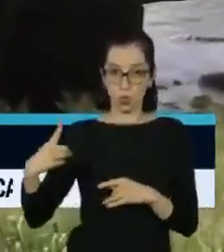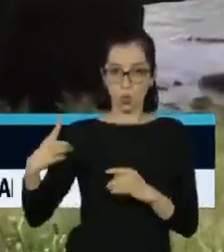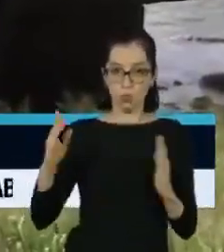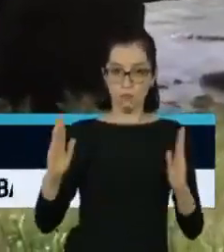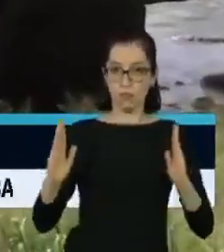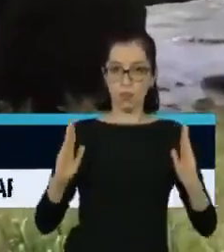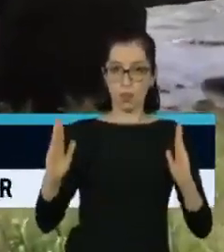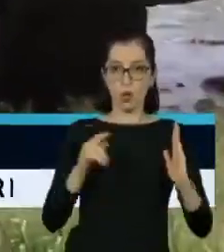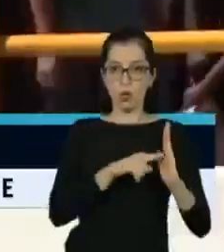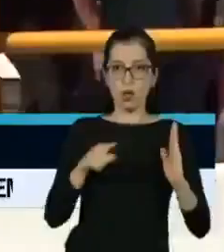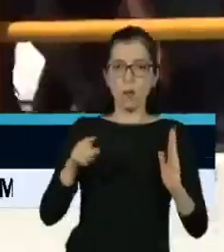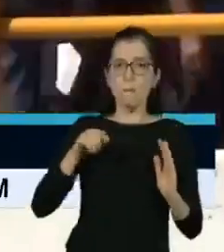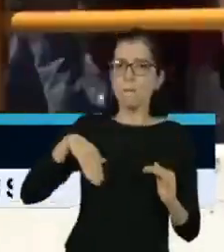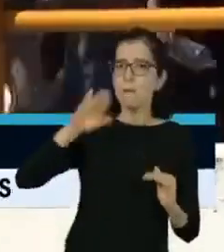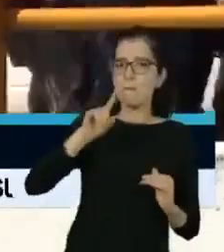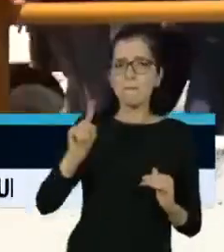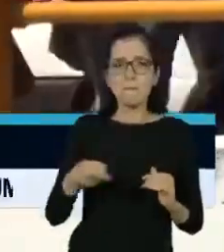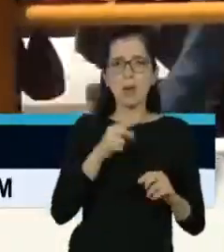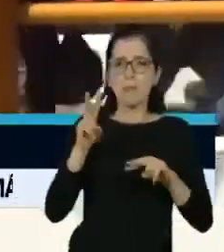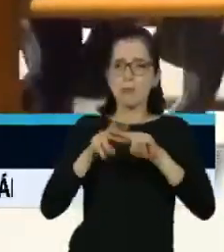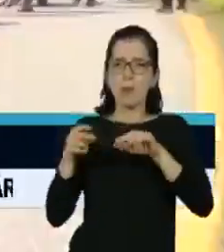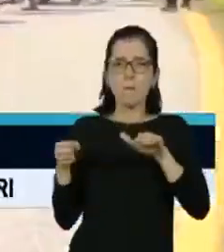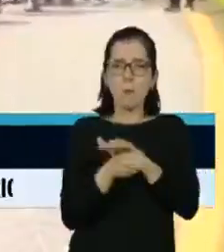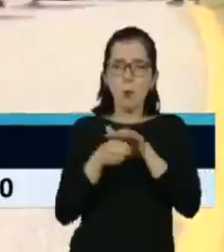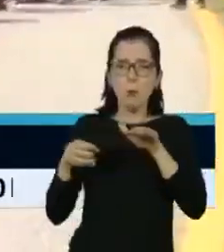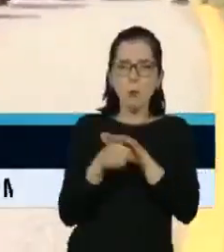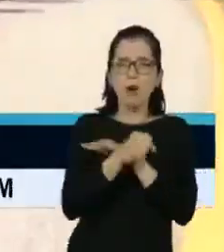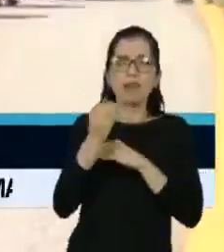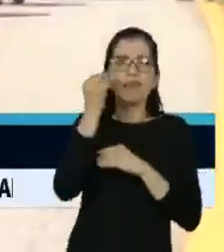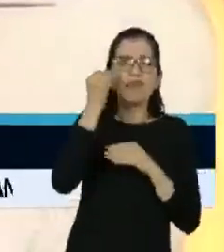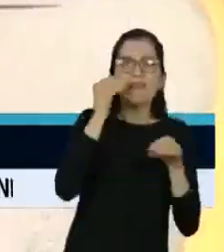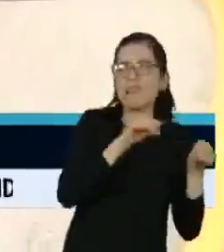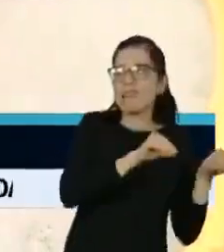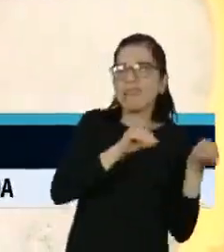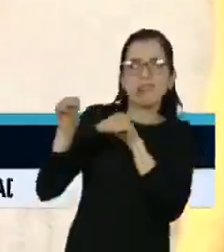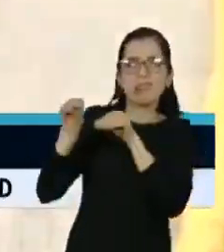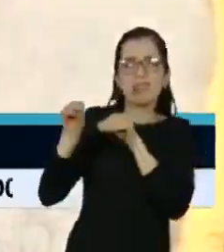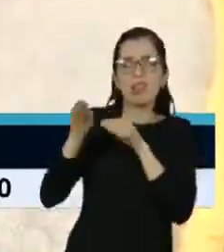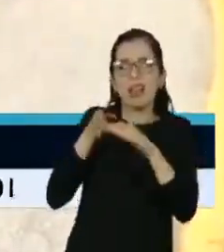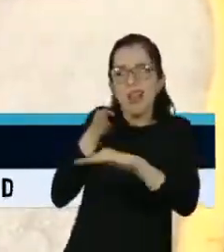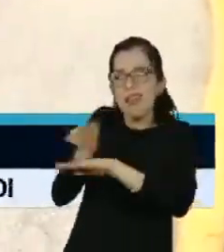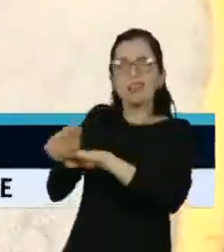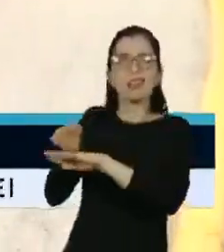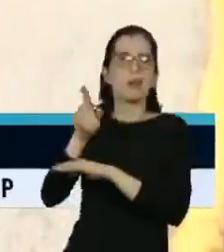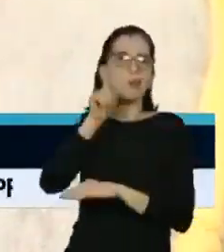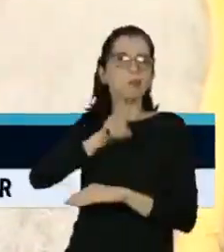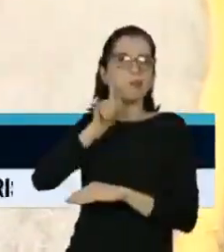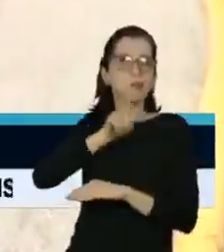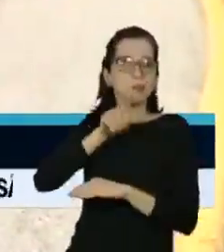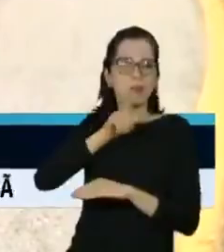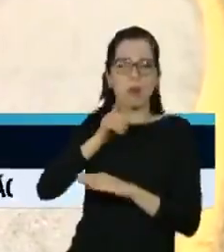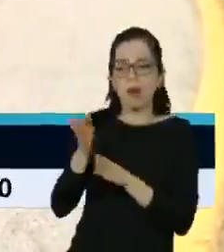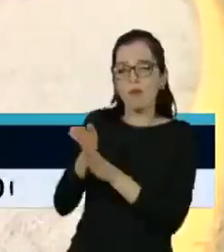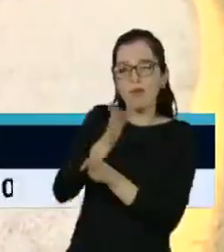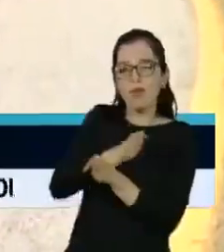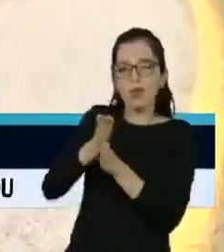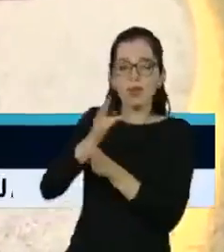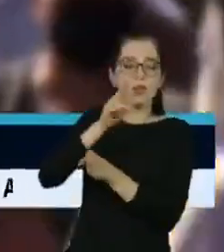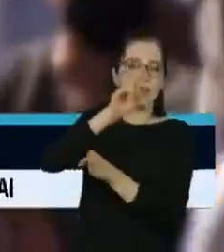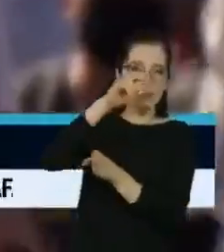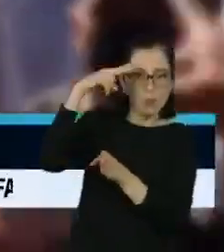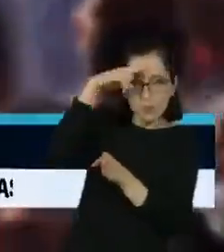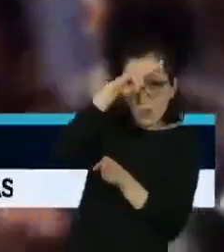foram presos, tentando entrar nos Estados Unidos pelo México. Só no último mês, foram mais de 10 mil. Na média,